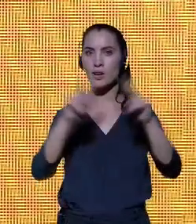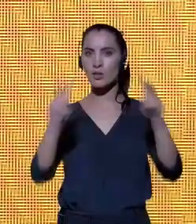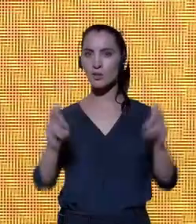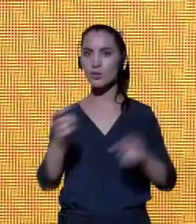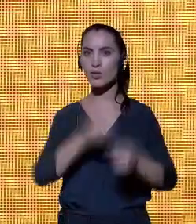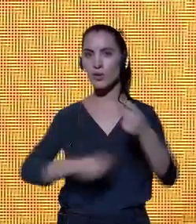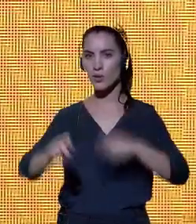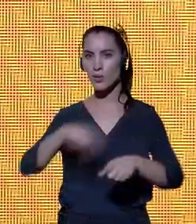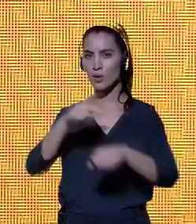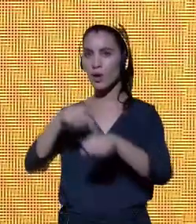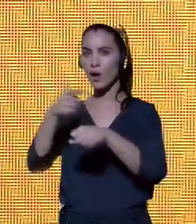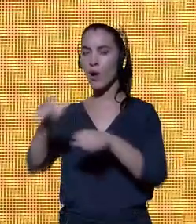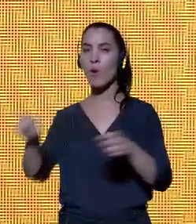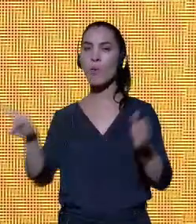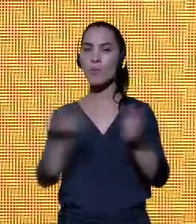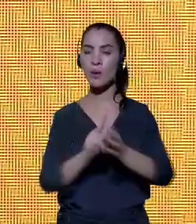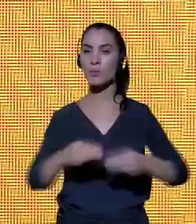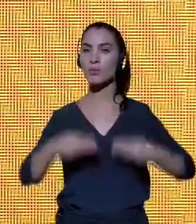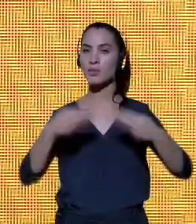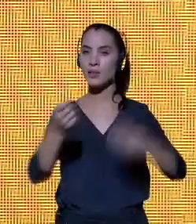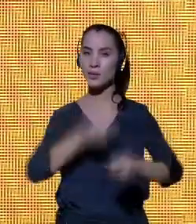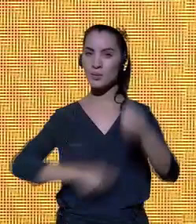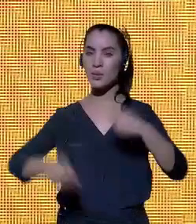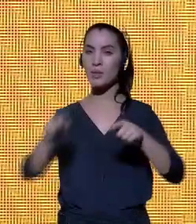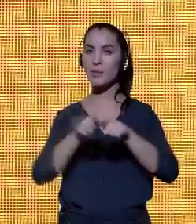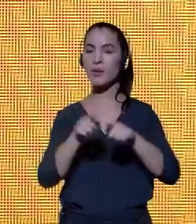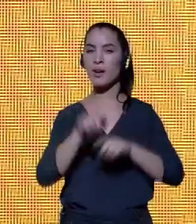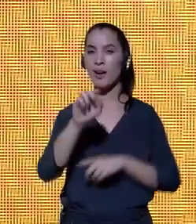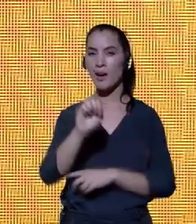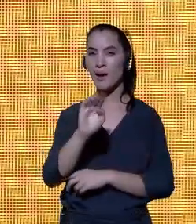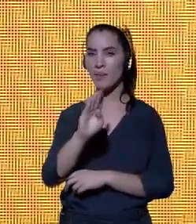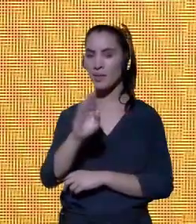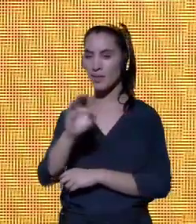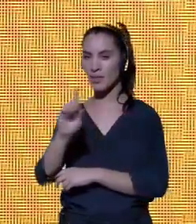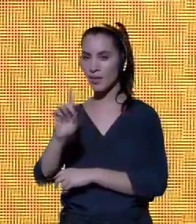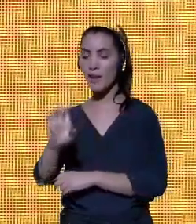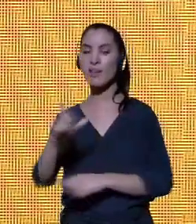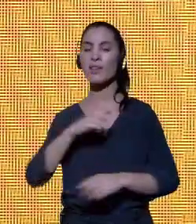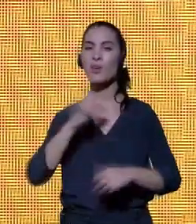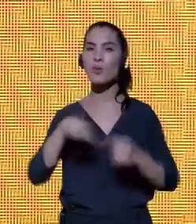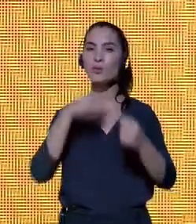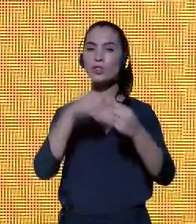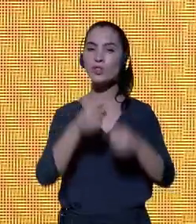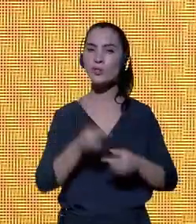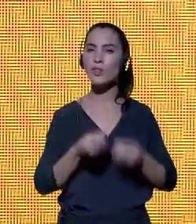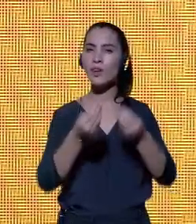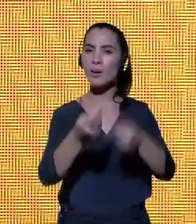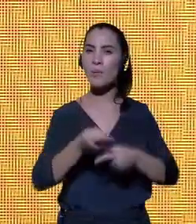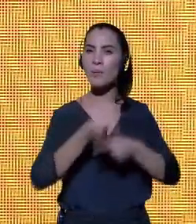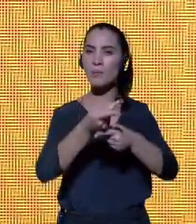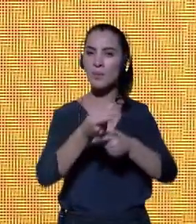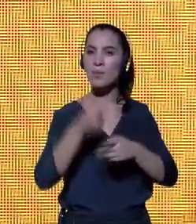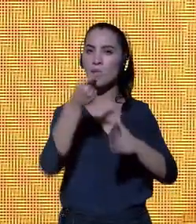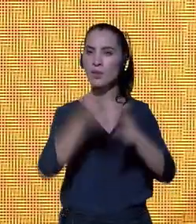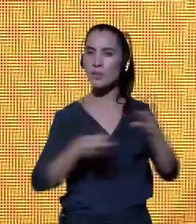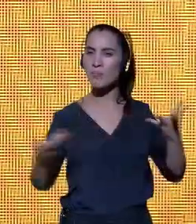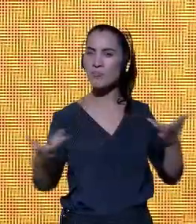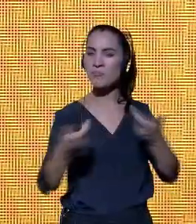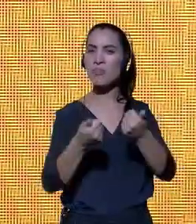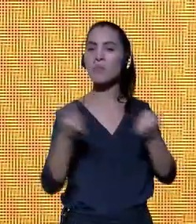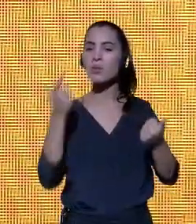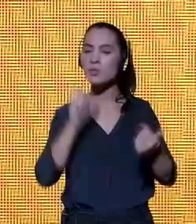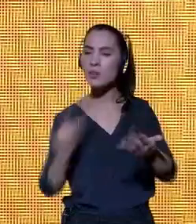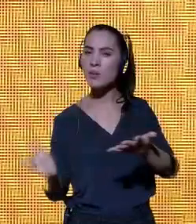do Ministério da Economia e a BDE, que tem como objetivo premiar projetos de excelência em captação de